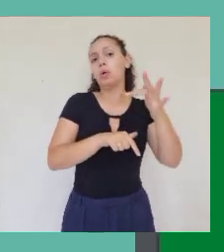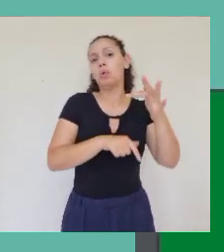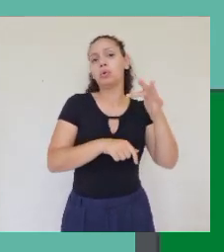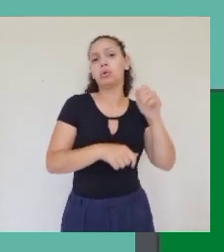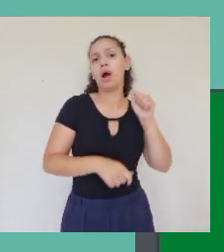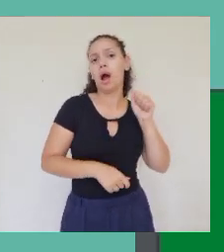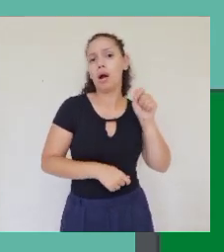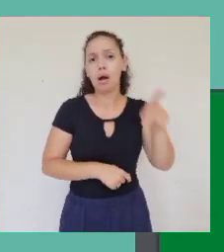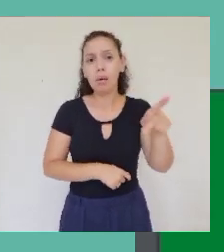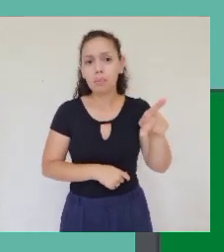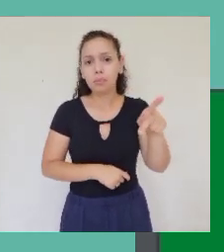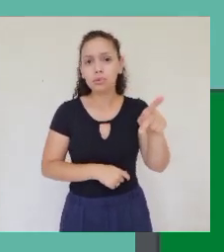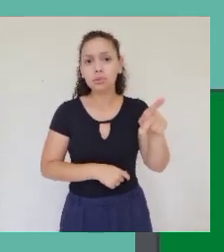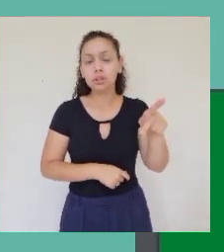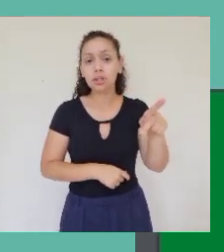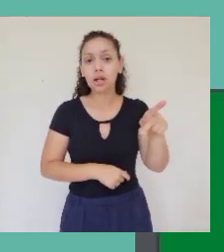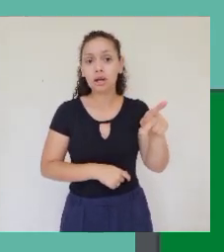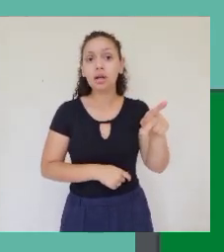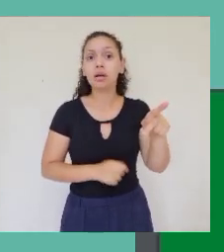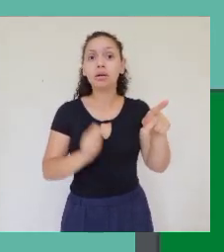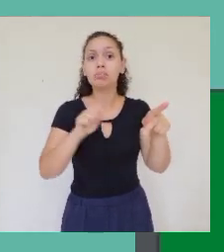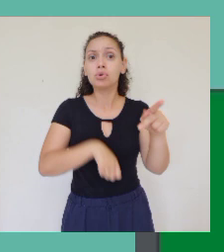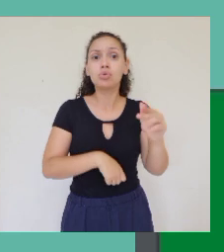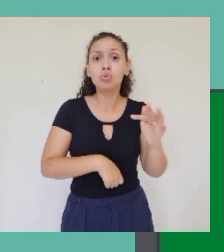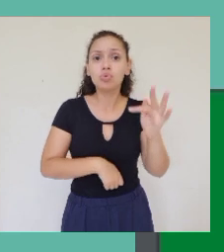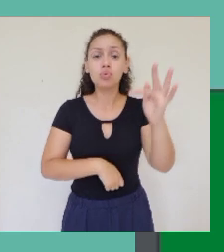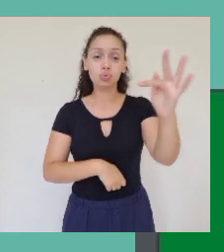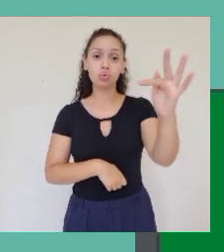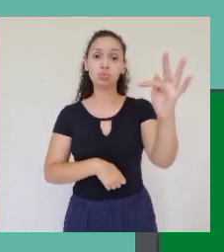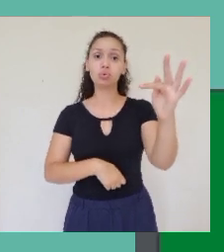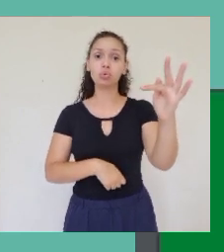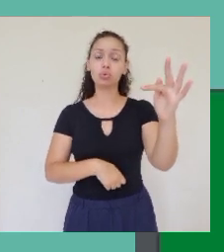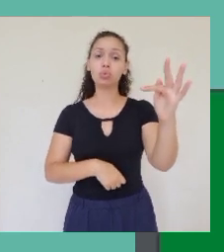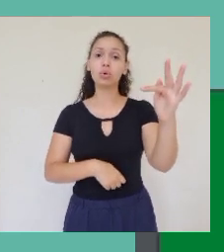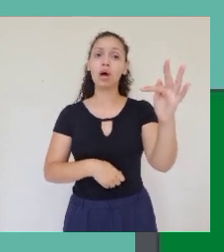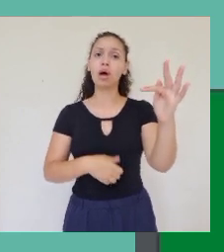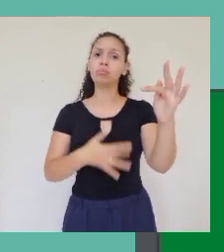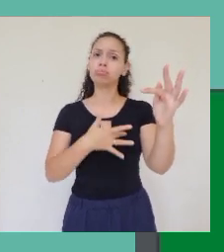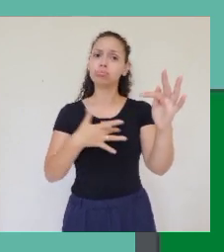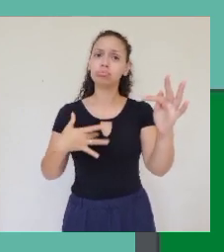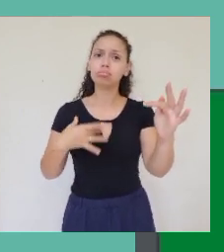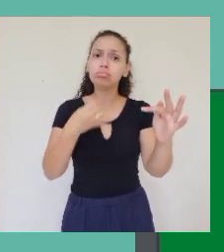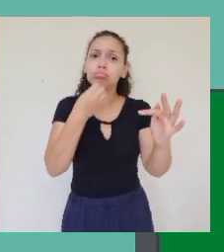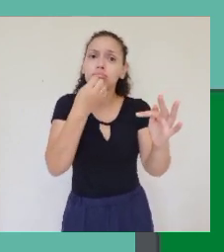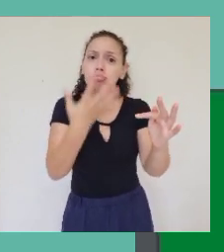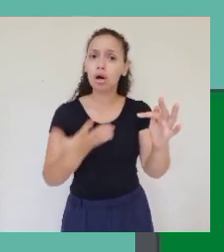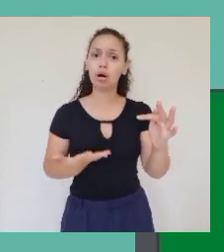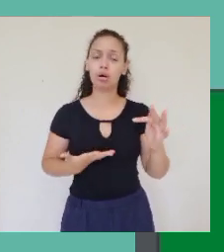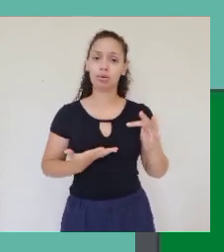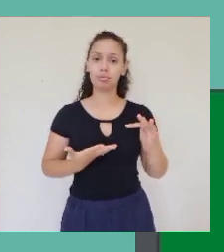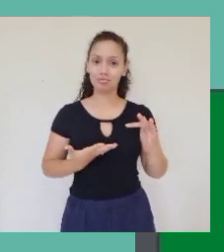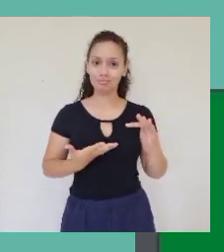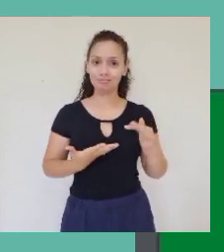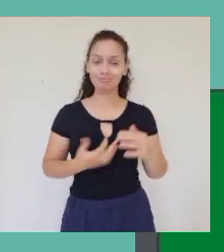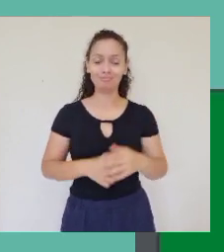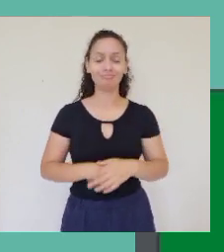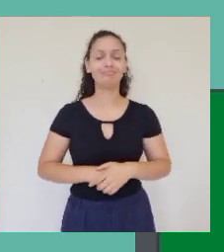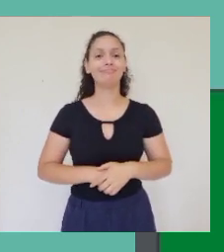Que você consiga colher bons frutos lá na frente, colher todo o seu esforço e que sejam frutos positivos, tá bom?